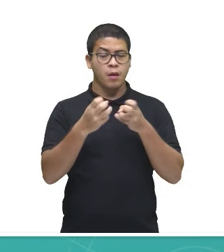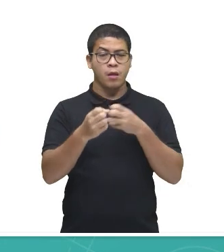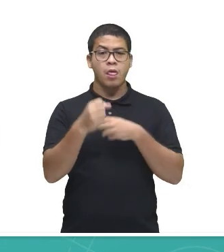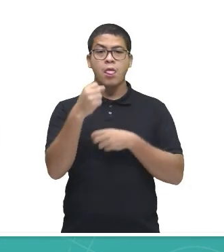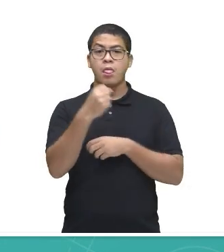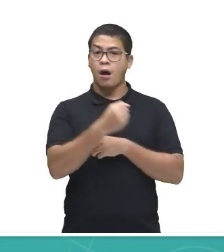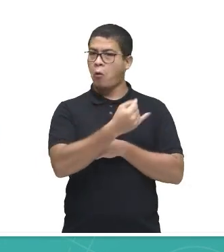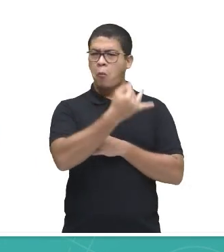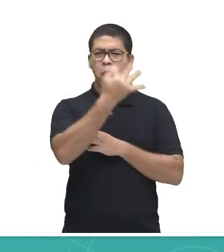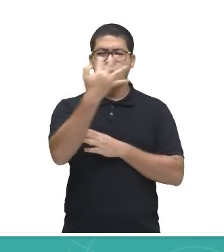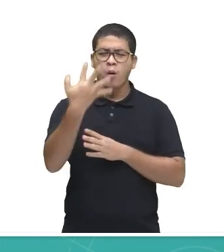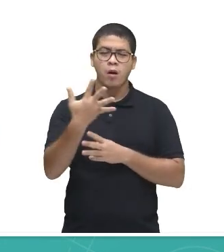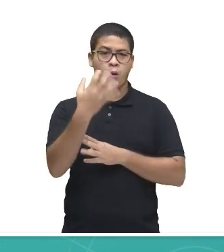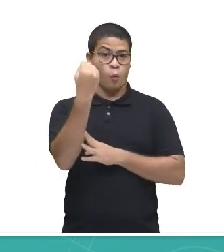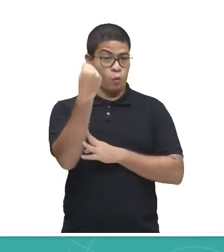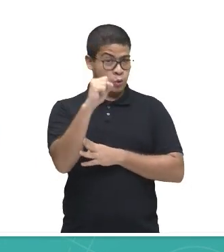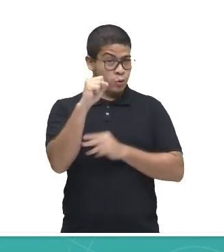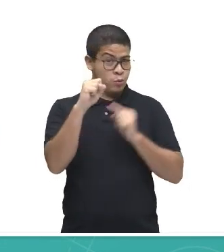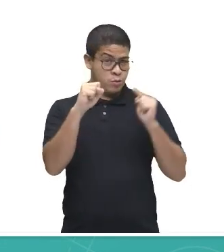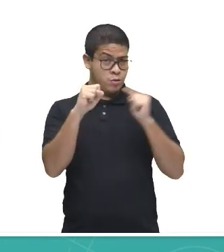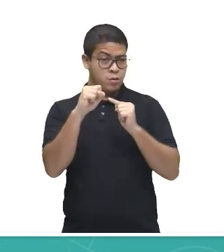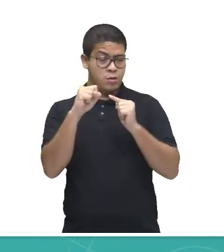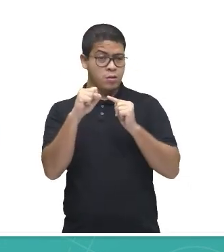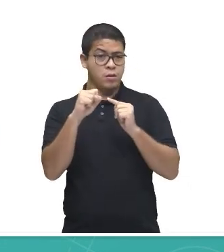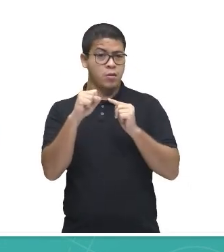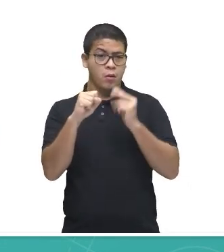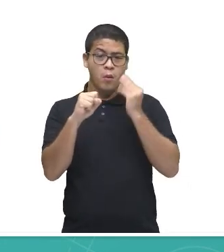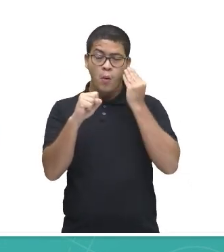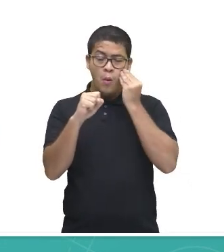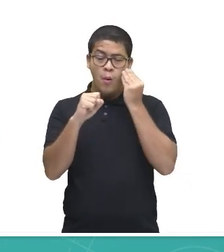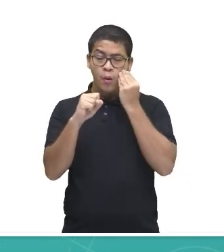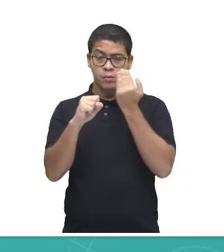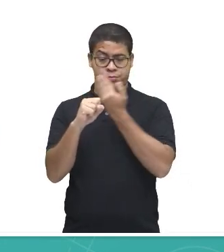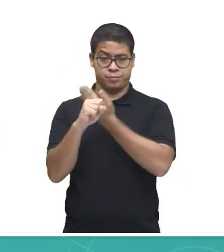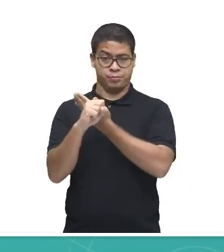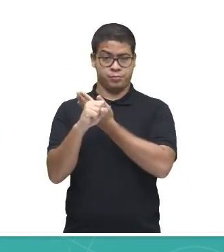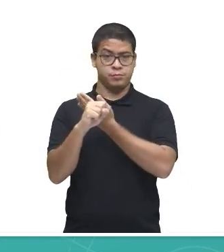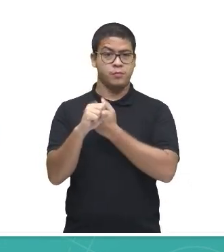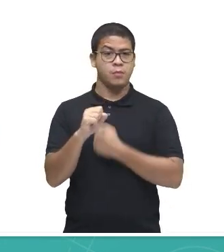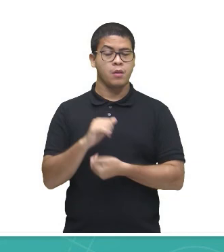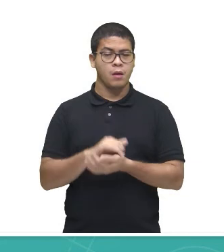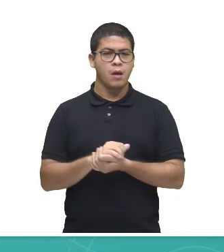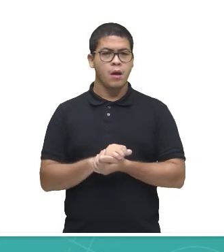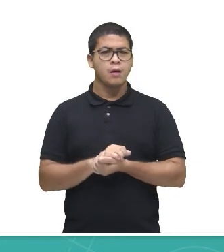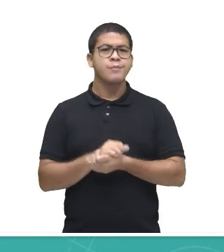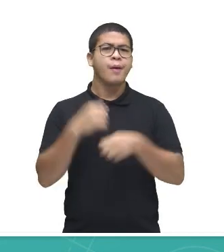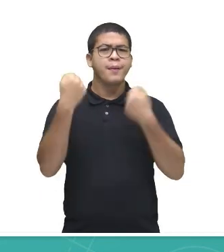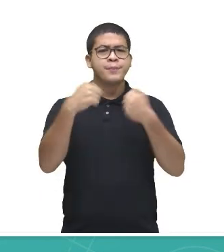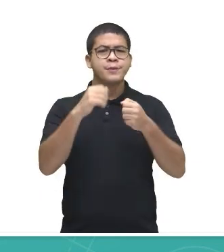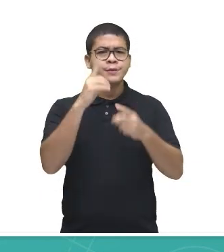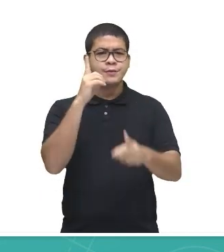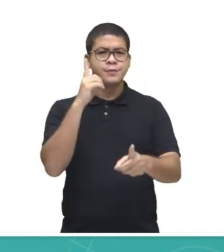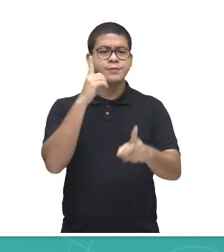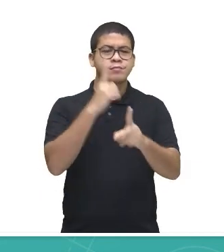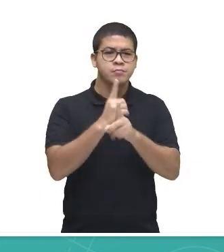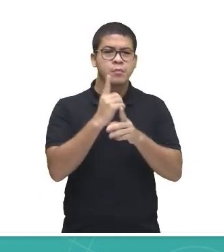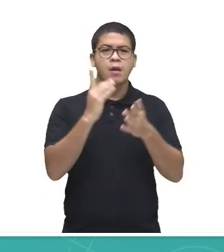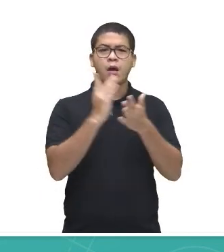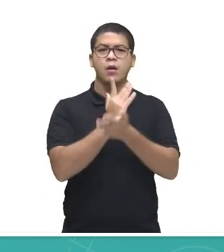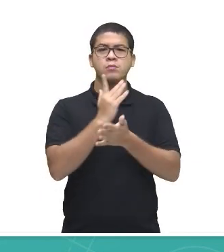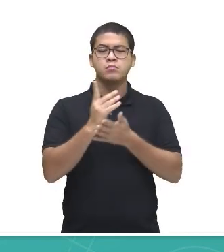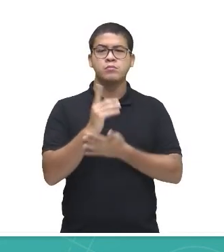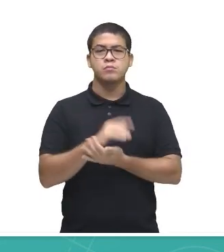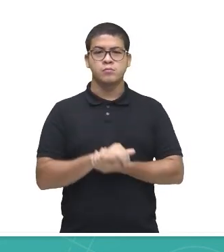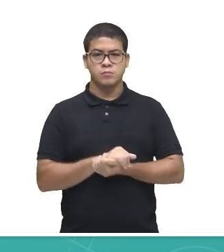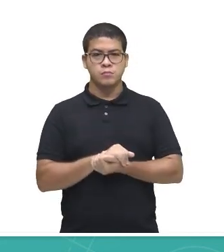ângulos, onde nós temos que identificar alguns pares de ângulos. O primeiro deles são